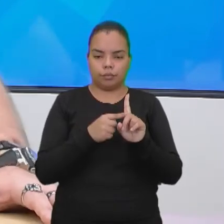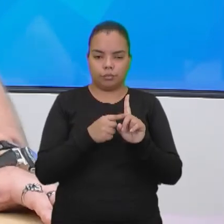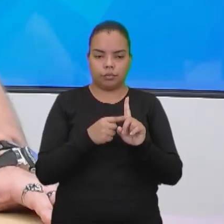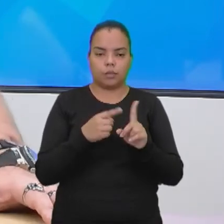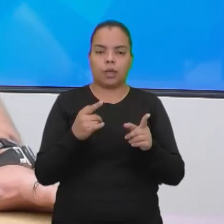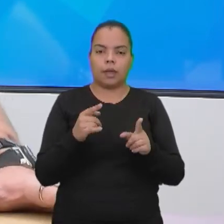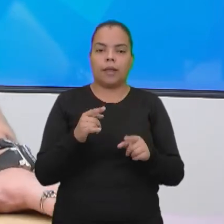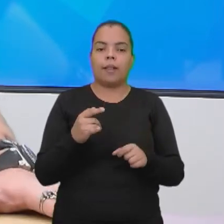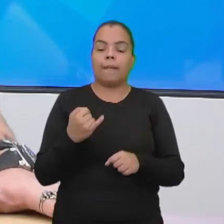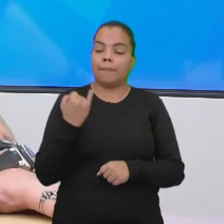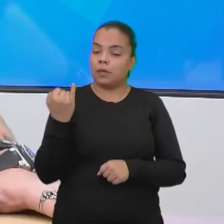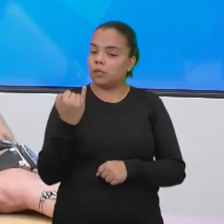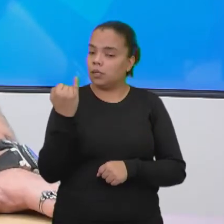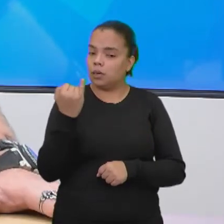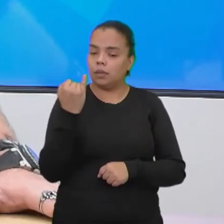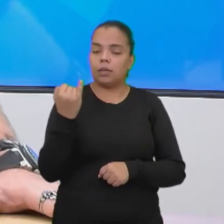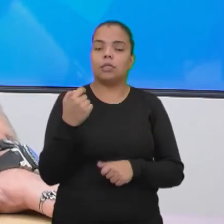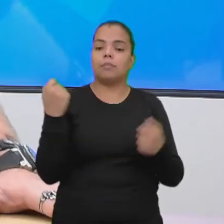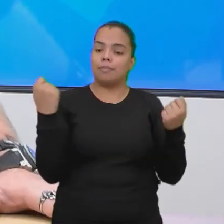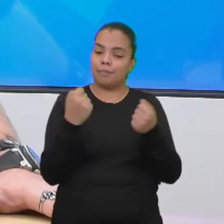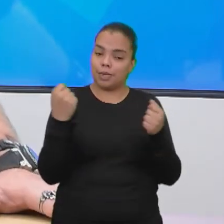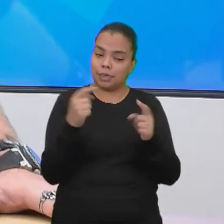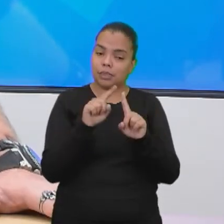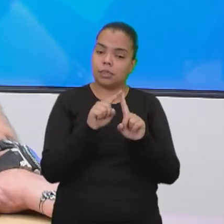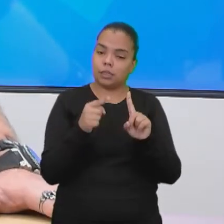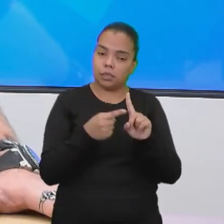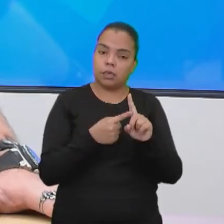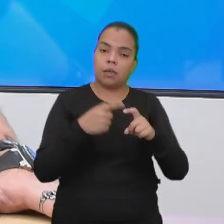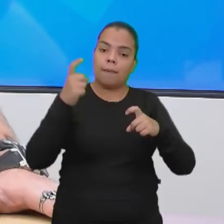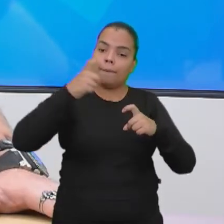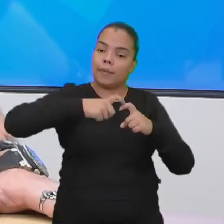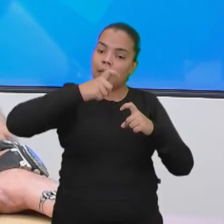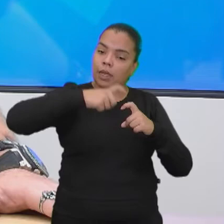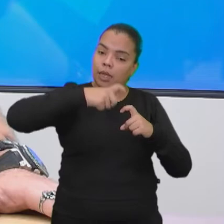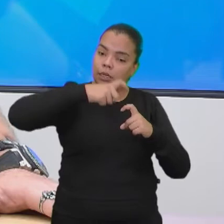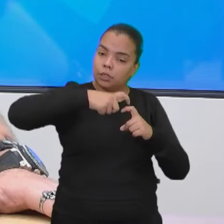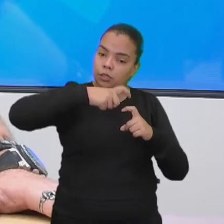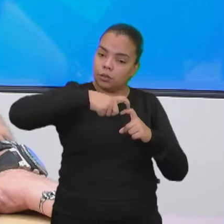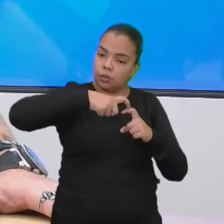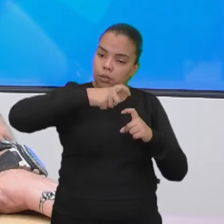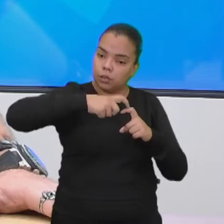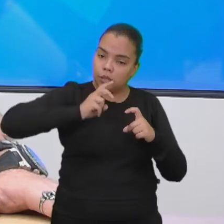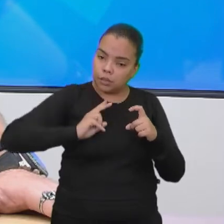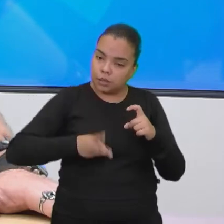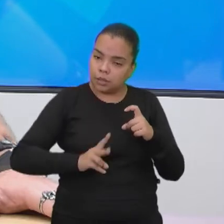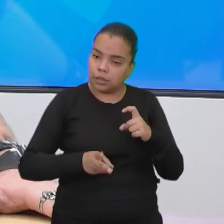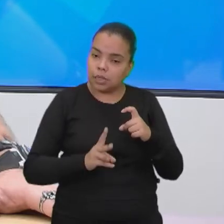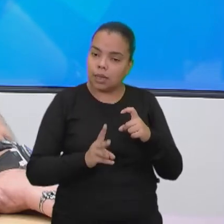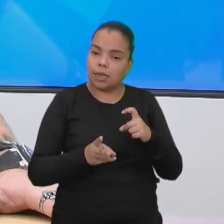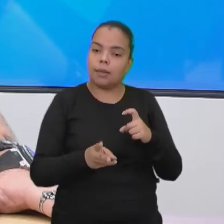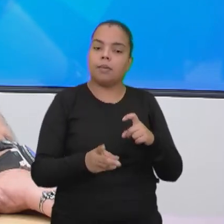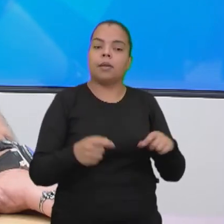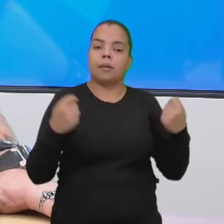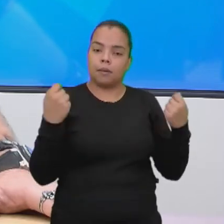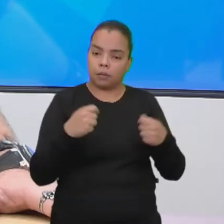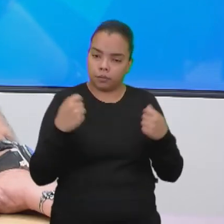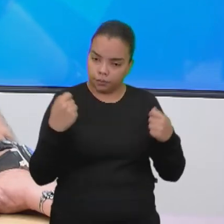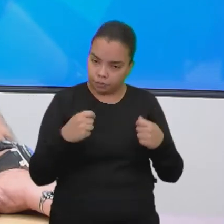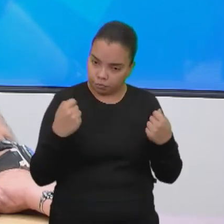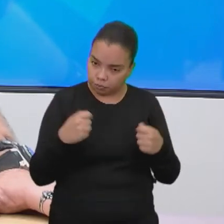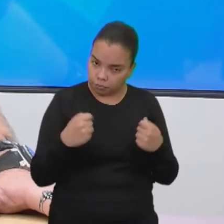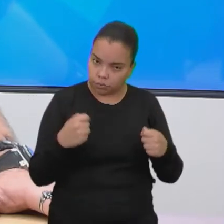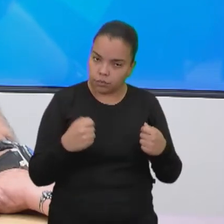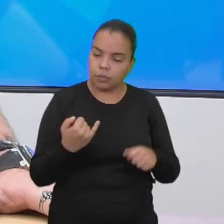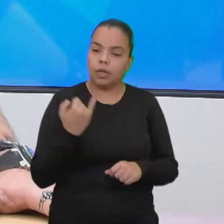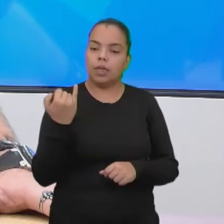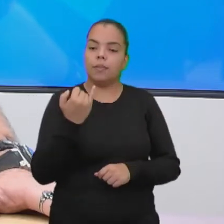importante, esse acompanhamento aí da gravidez, é muito importante aí na saúde das mulheres que estão grávidas, então é importante fazer